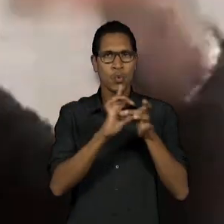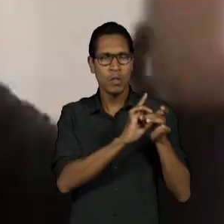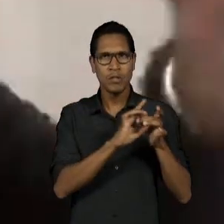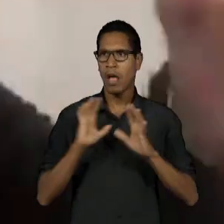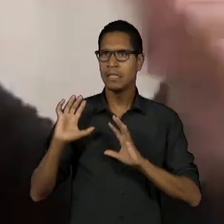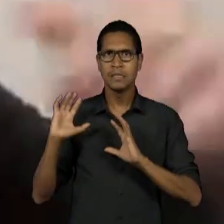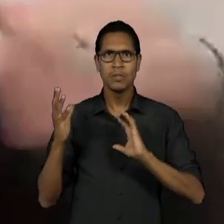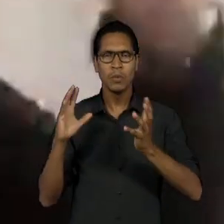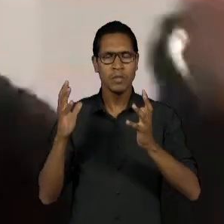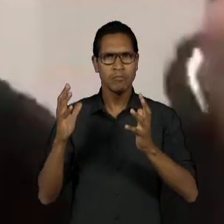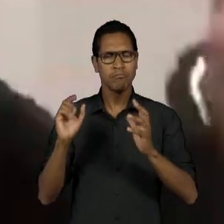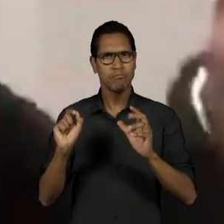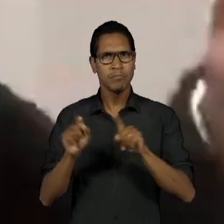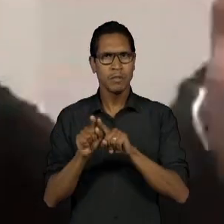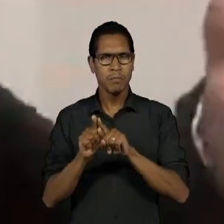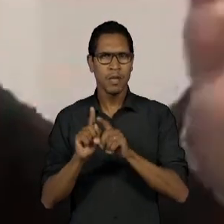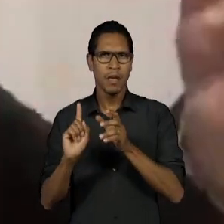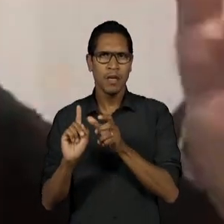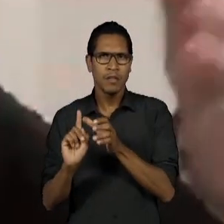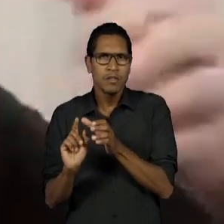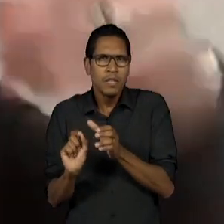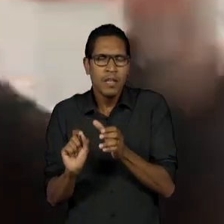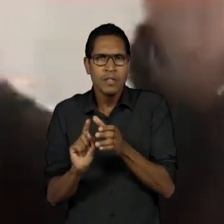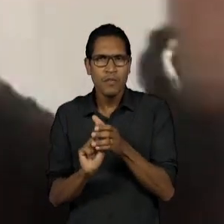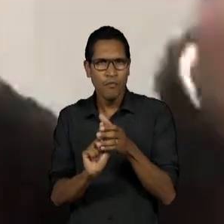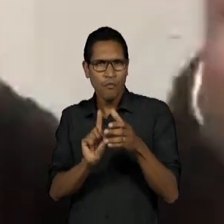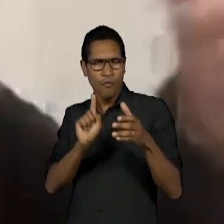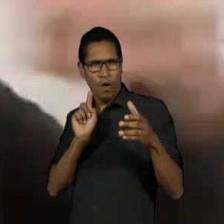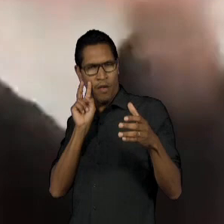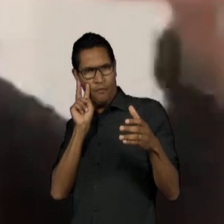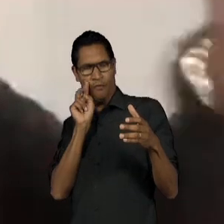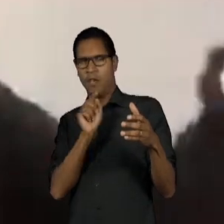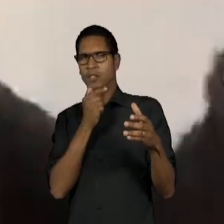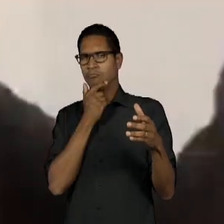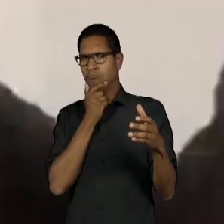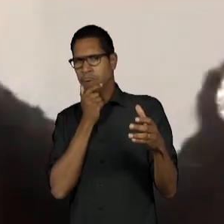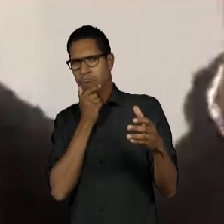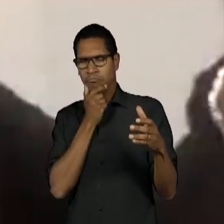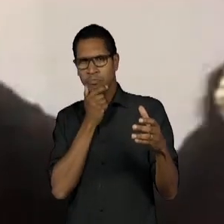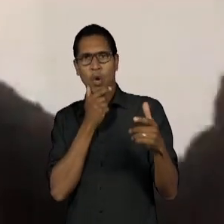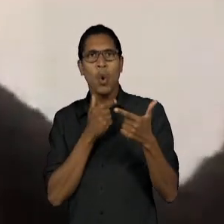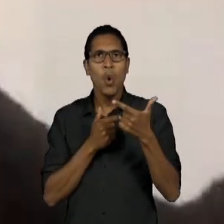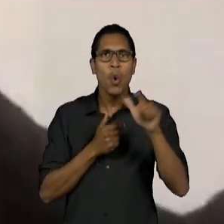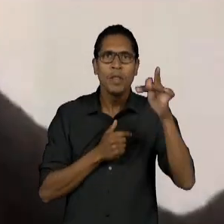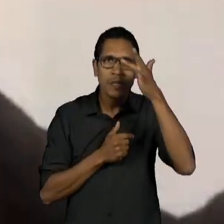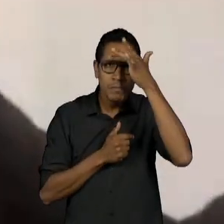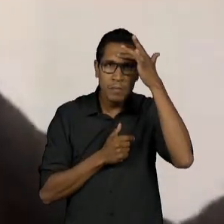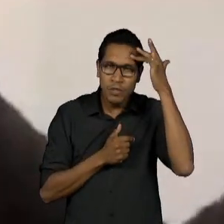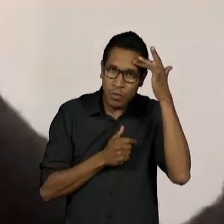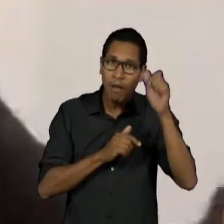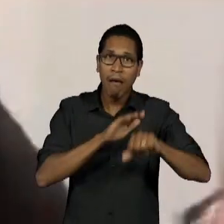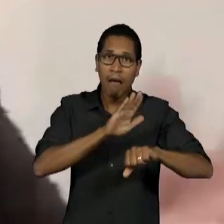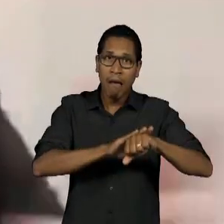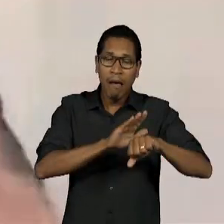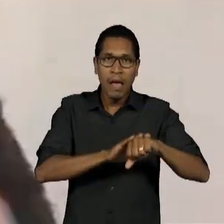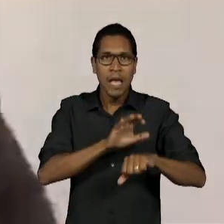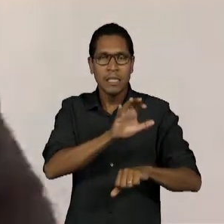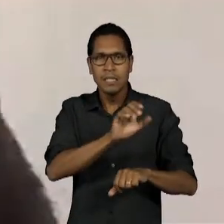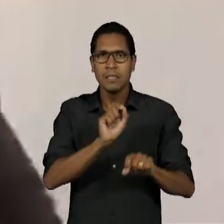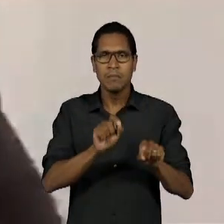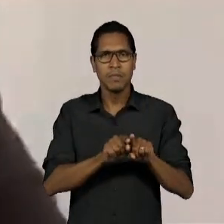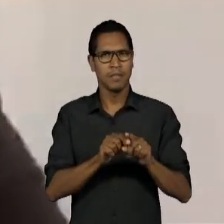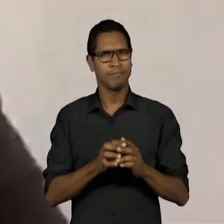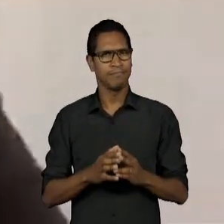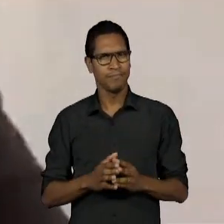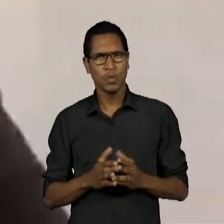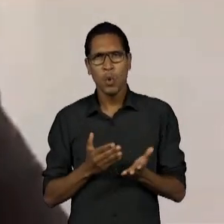até criticou, vendo outras pessoas fazendo daquele jeito, e você